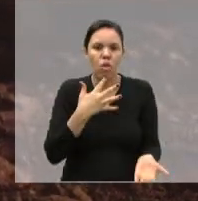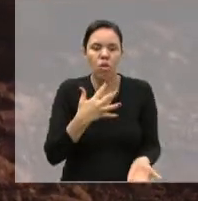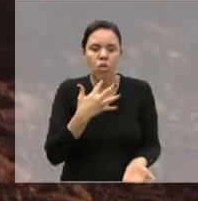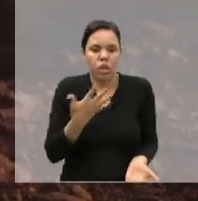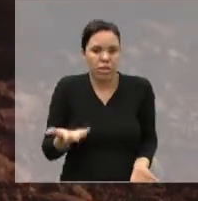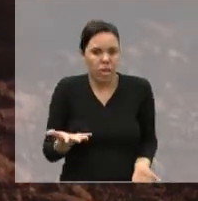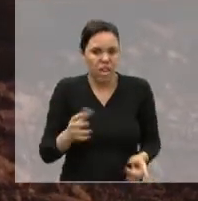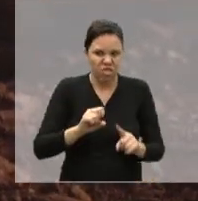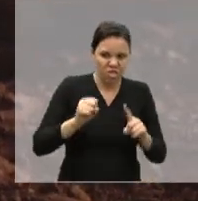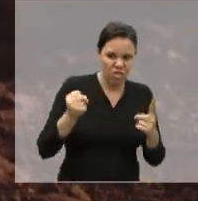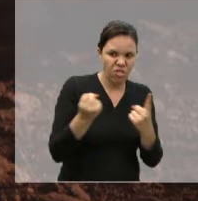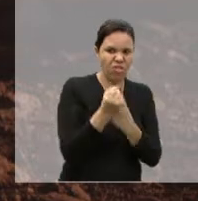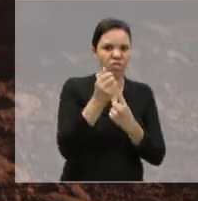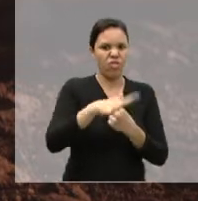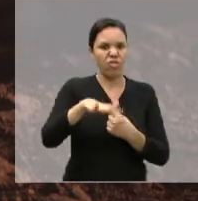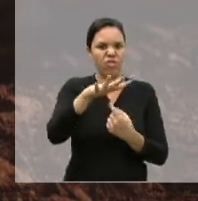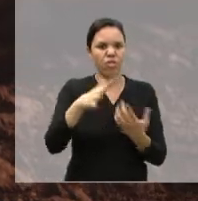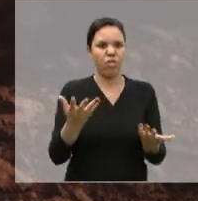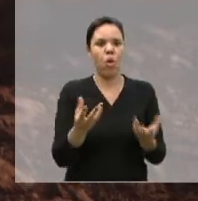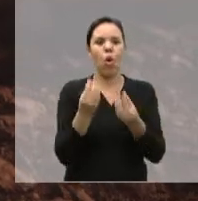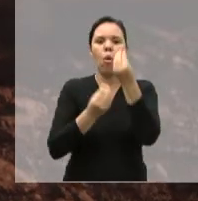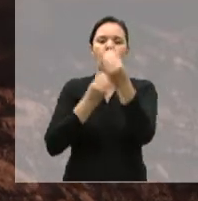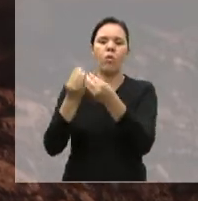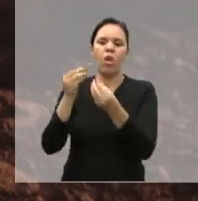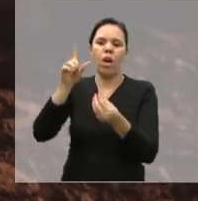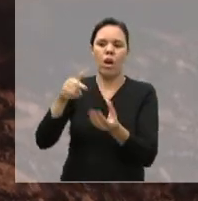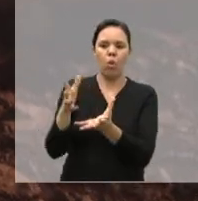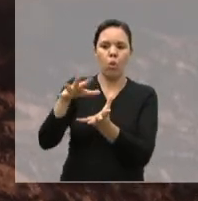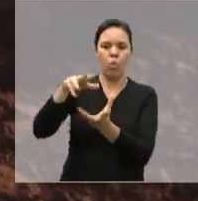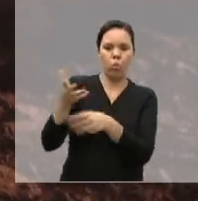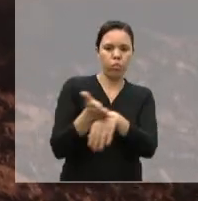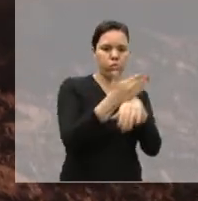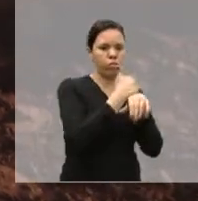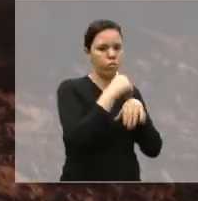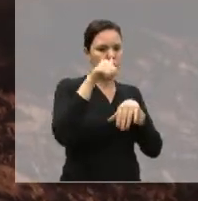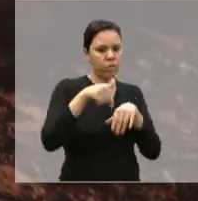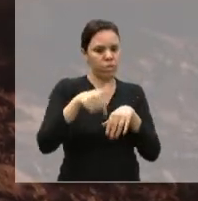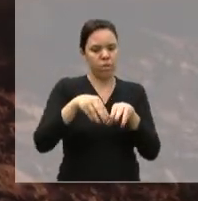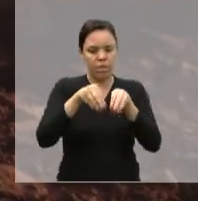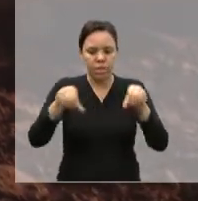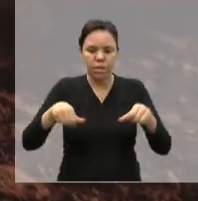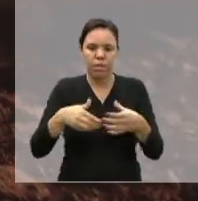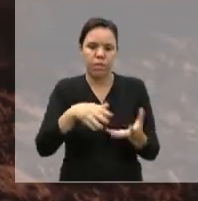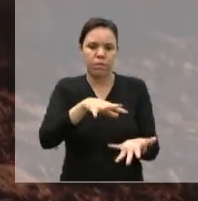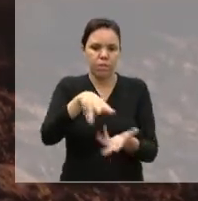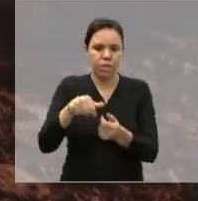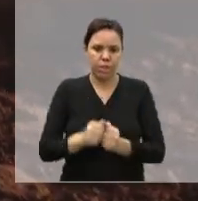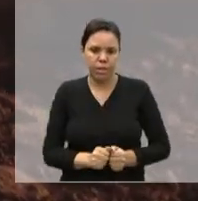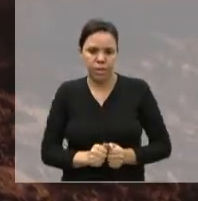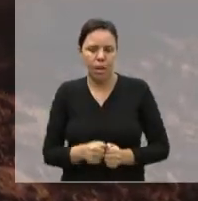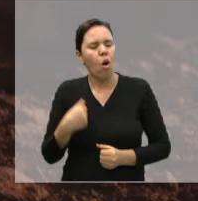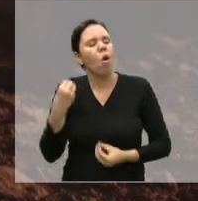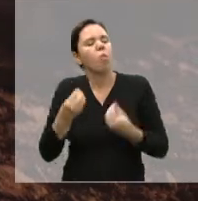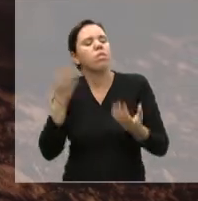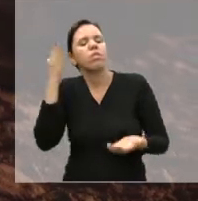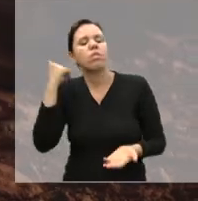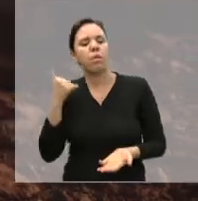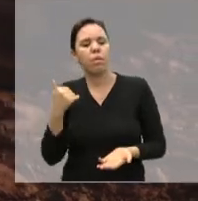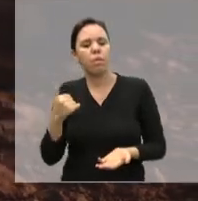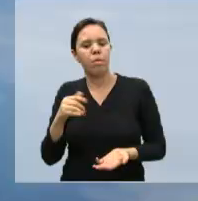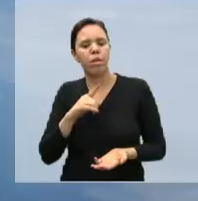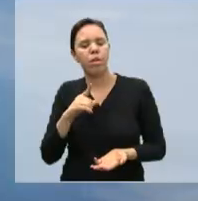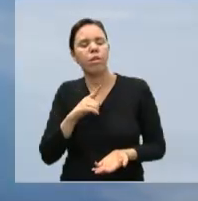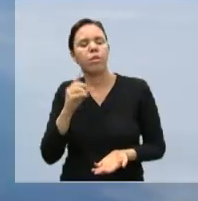da sociedade, como era o mundo assim na Terra. E quando eu fiquei sabendo assim, quando eu tive pra